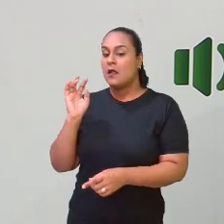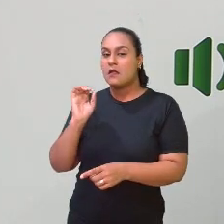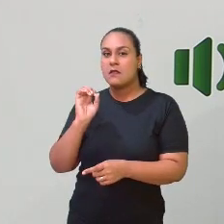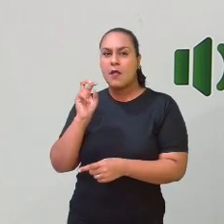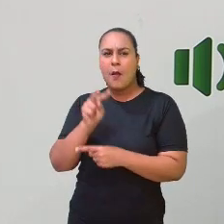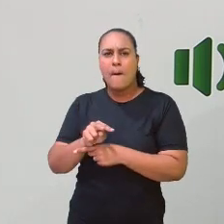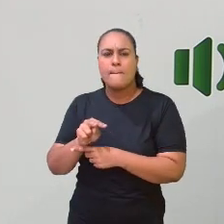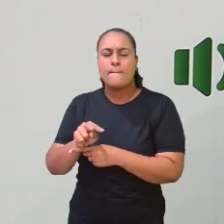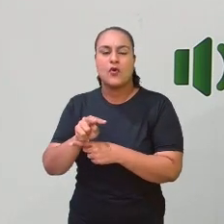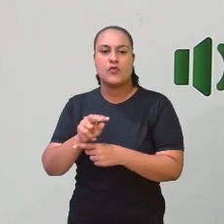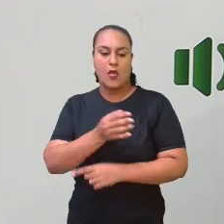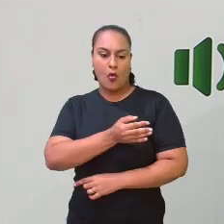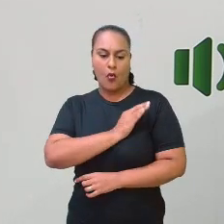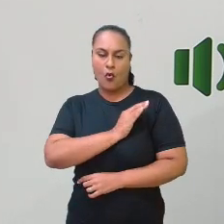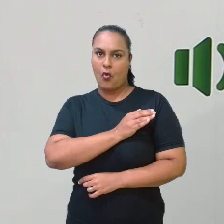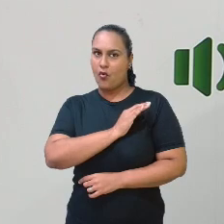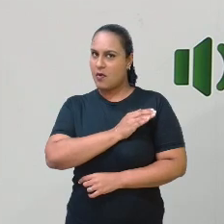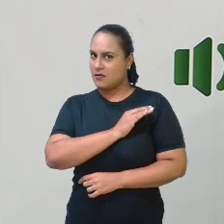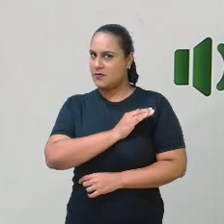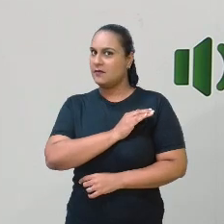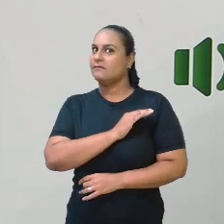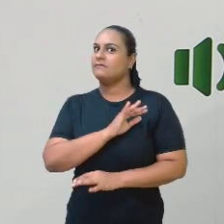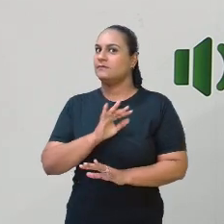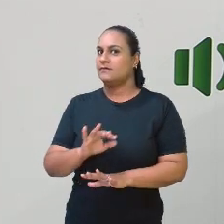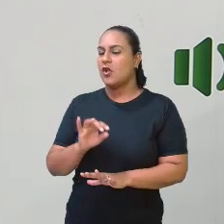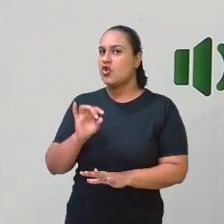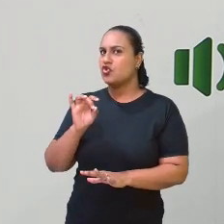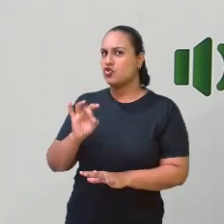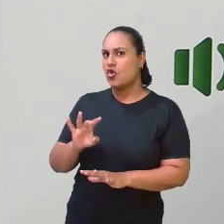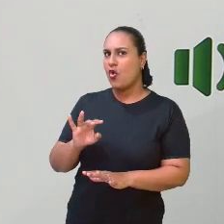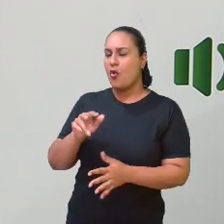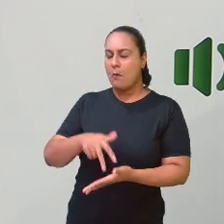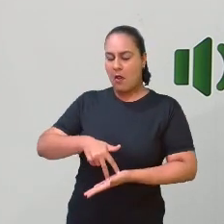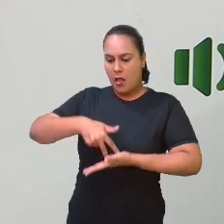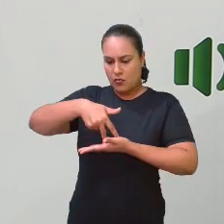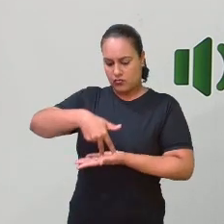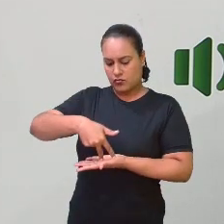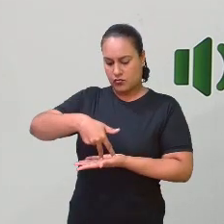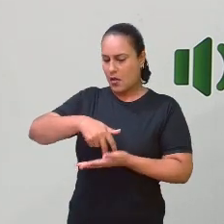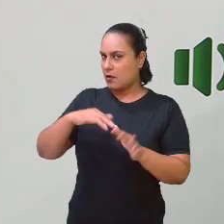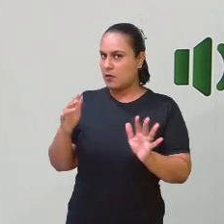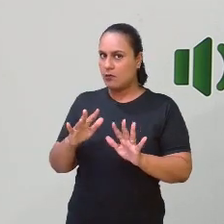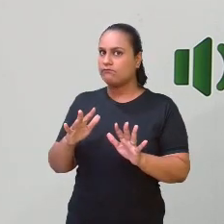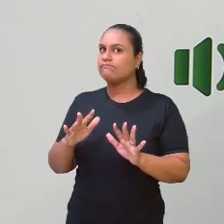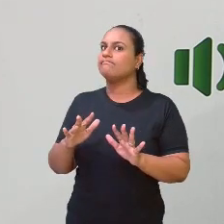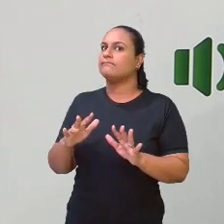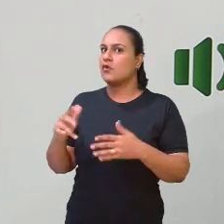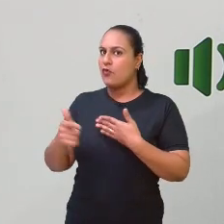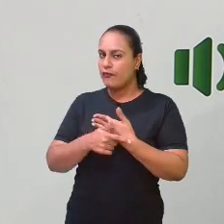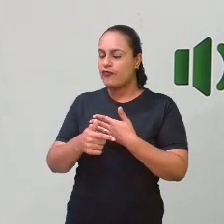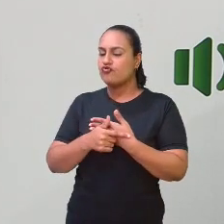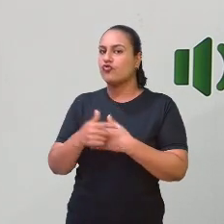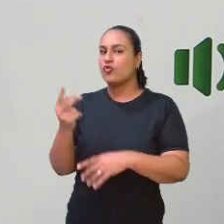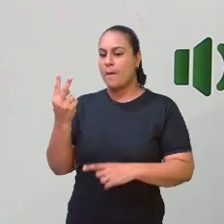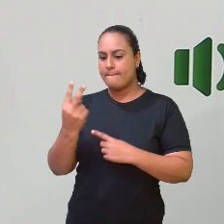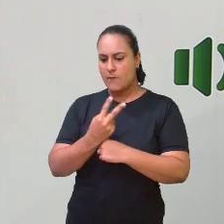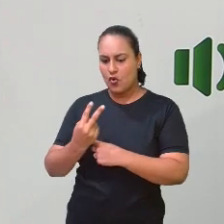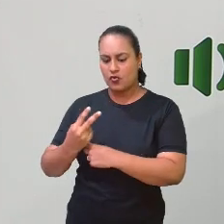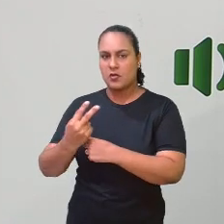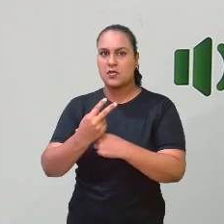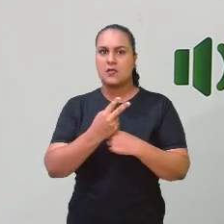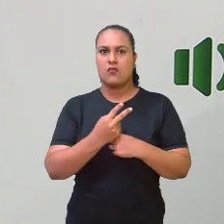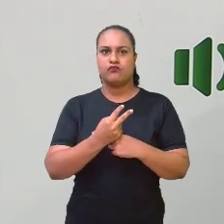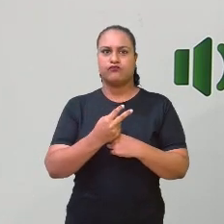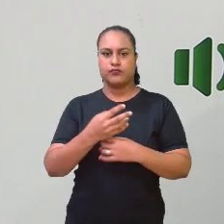O sistema esquelético, ele não só serve para sustentar a gente, ele também serve para proteger os